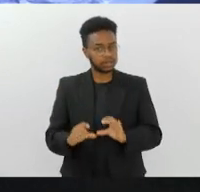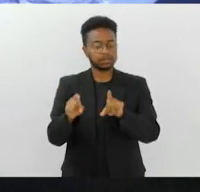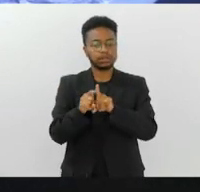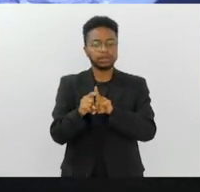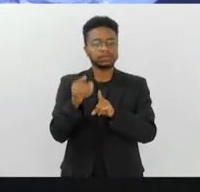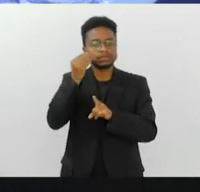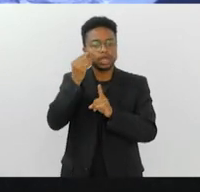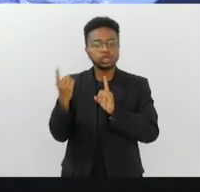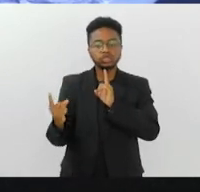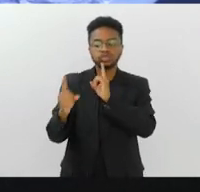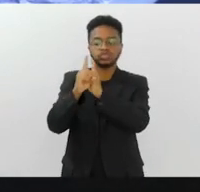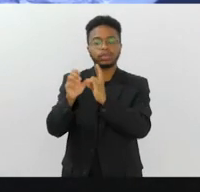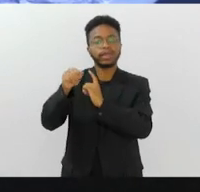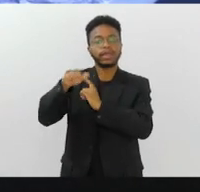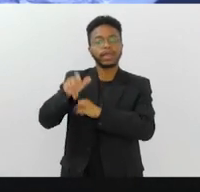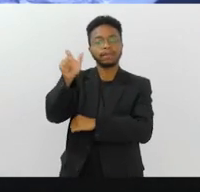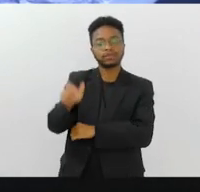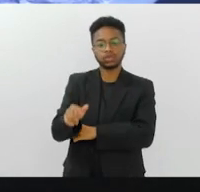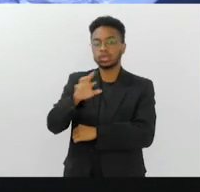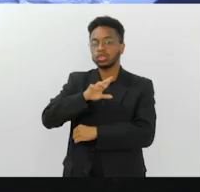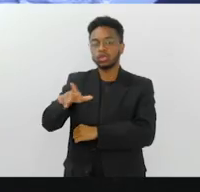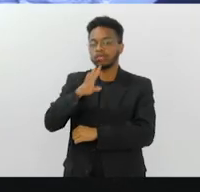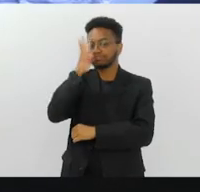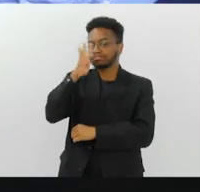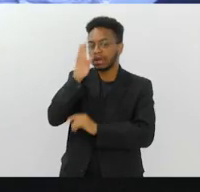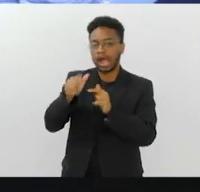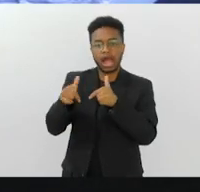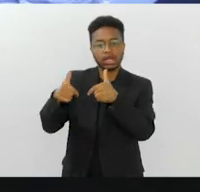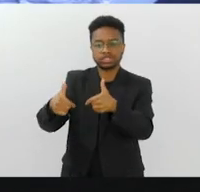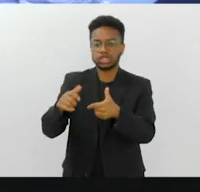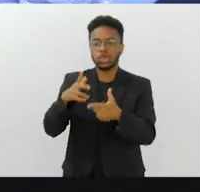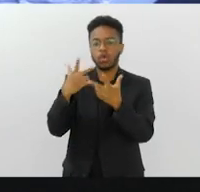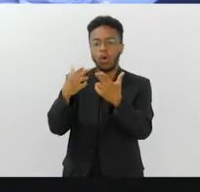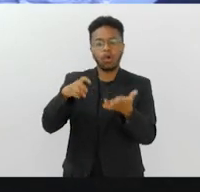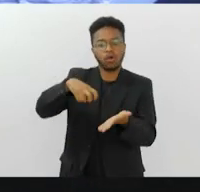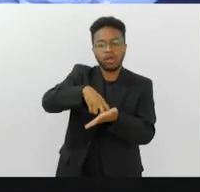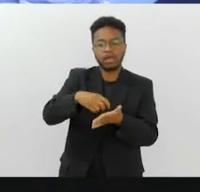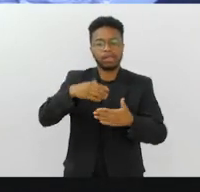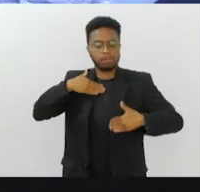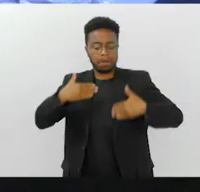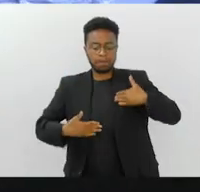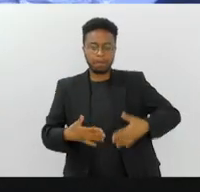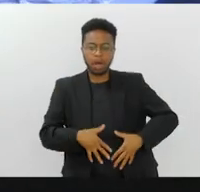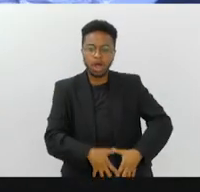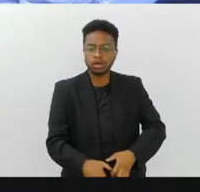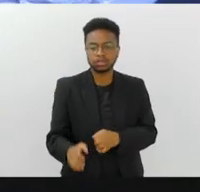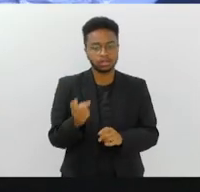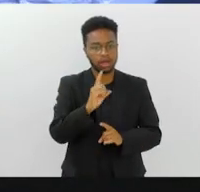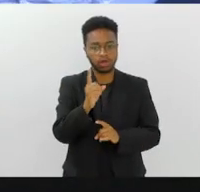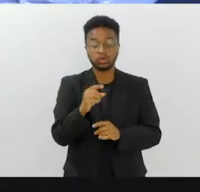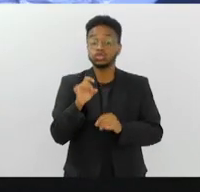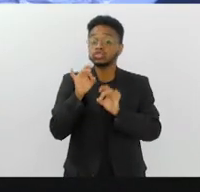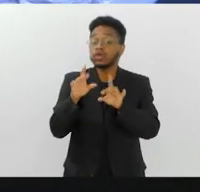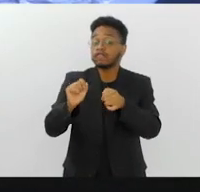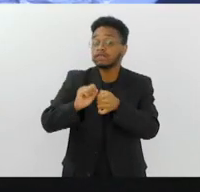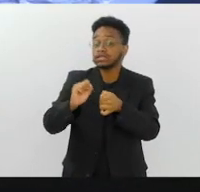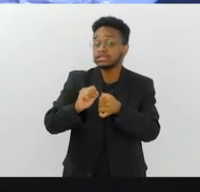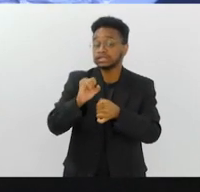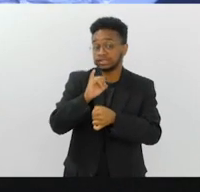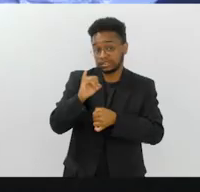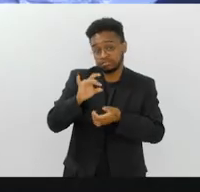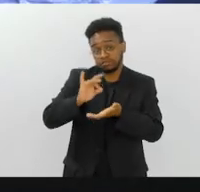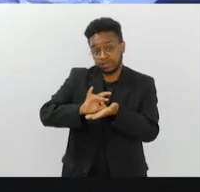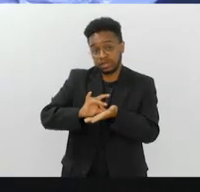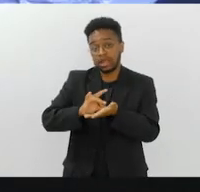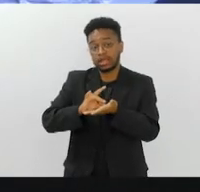identificação Então não é uma abordagem do Código de Processo Penal que ele vai chegar pra revista pessoal ele só vai fazer isso se realmente ele tiver uma